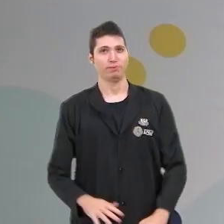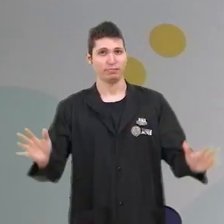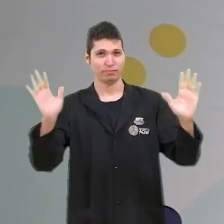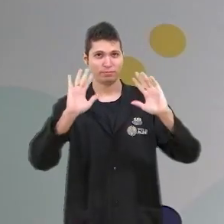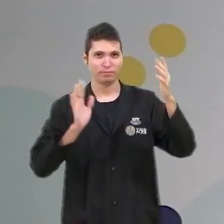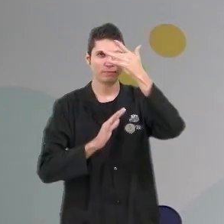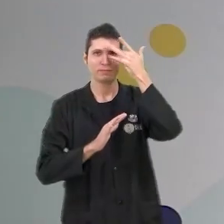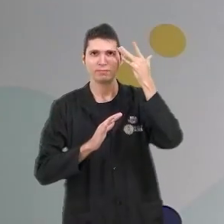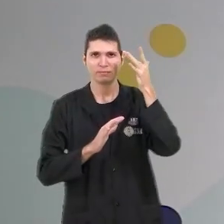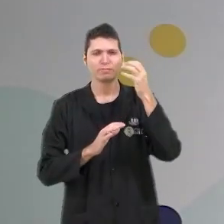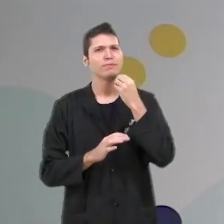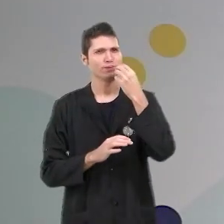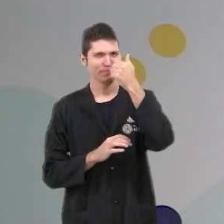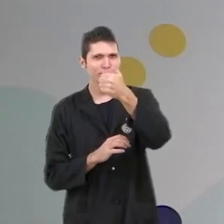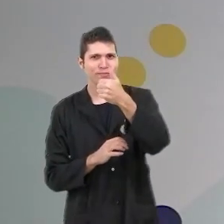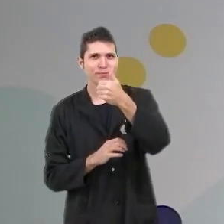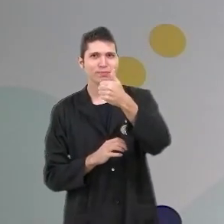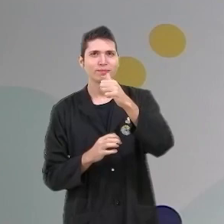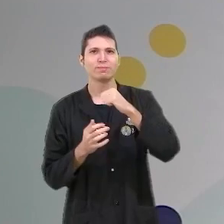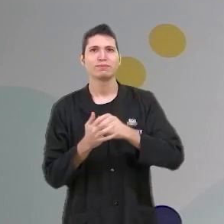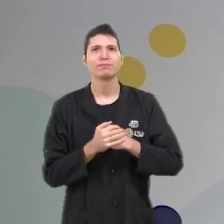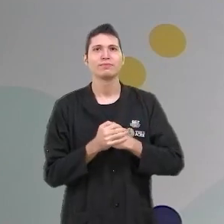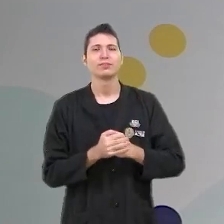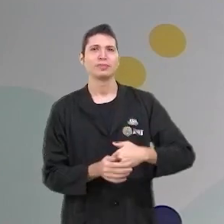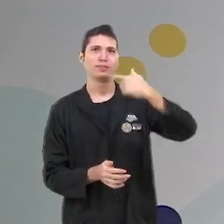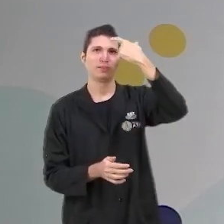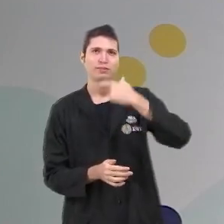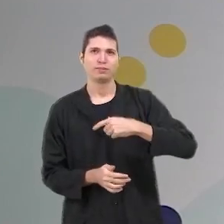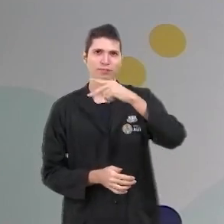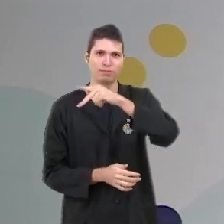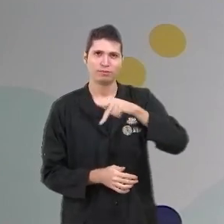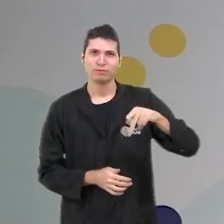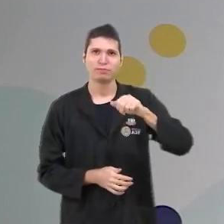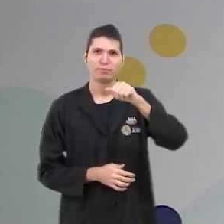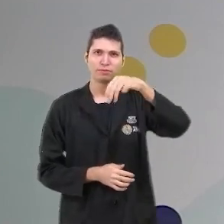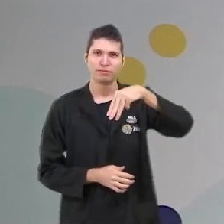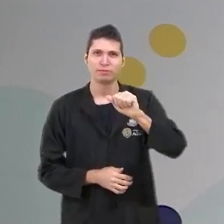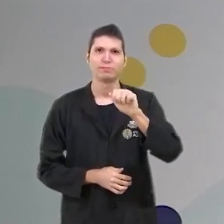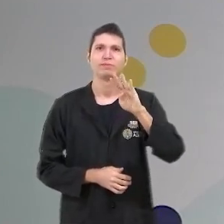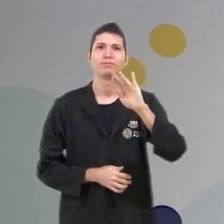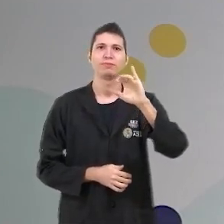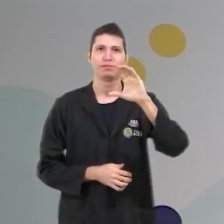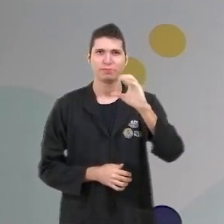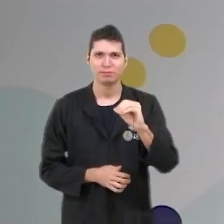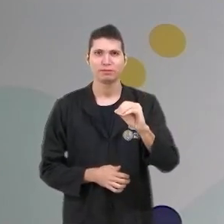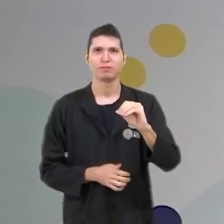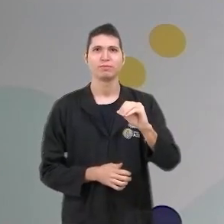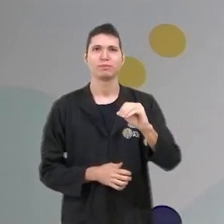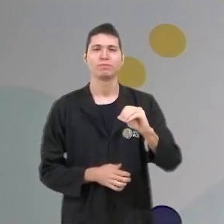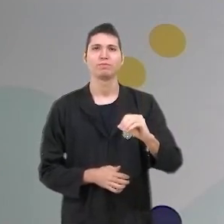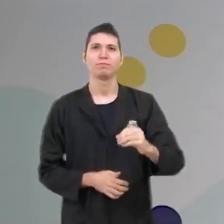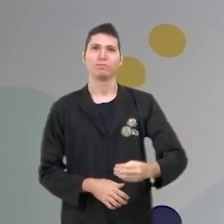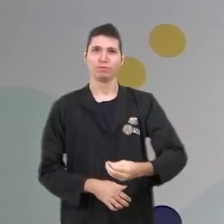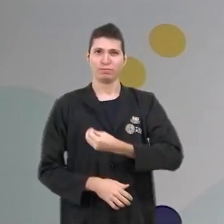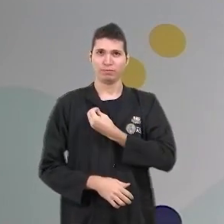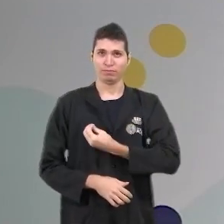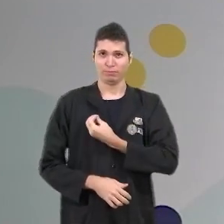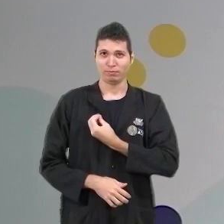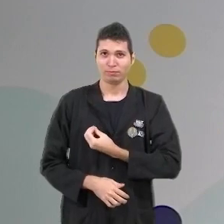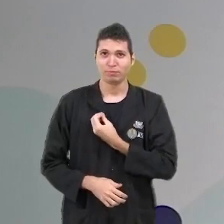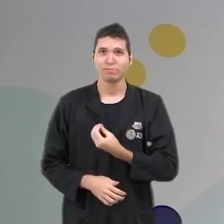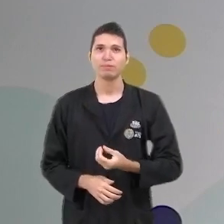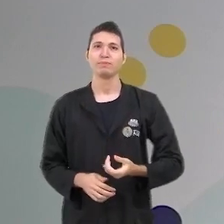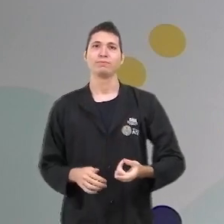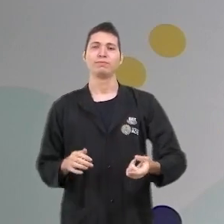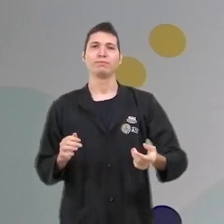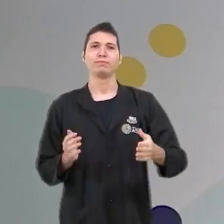Olá, pessoal. Tudo bem com vocês? Eu sou o professor Mábio e estou aqui para ministrar com vocês mais uma aula